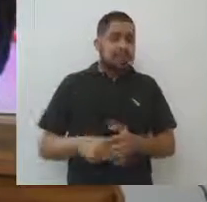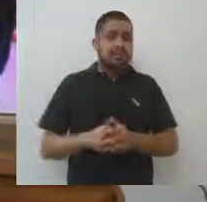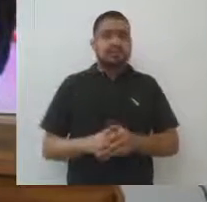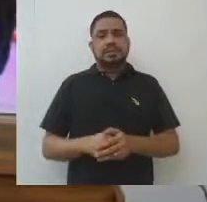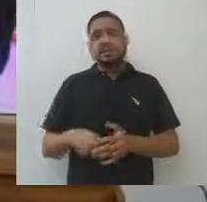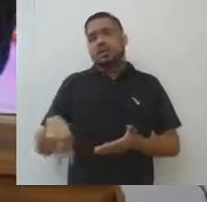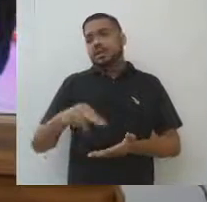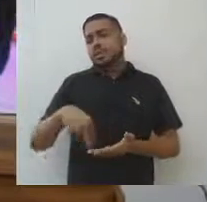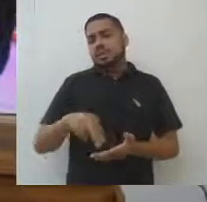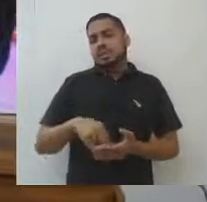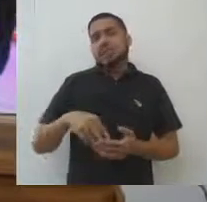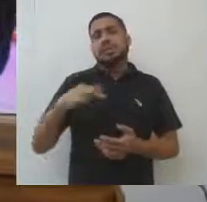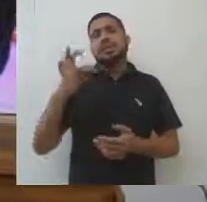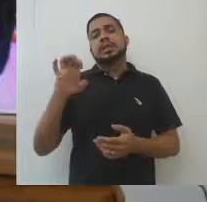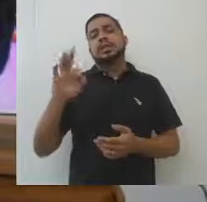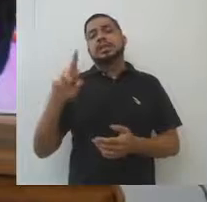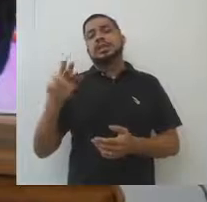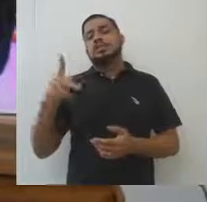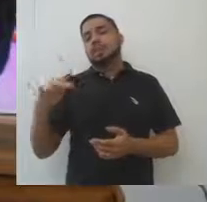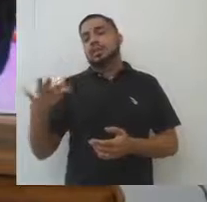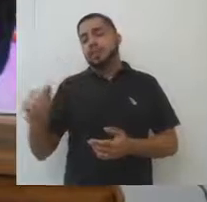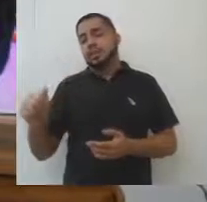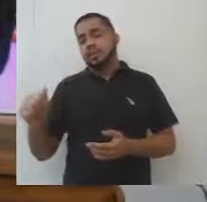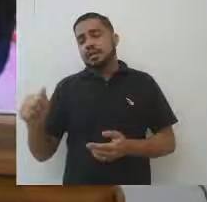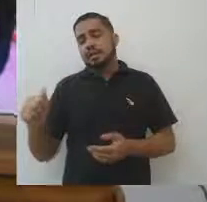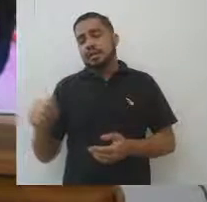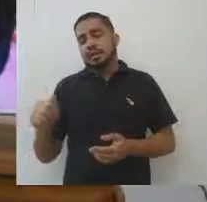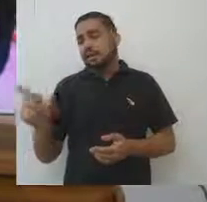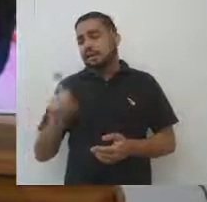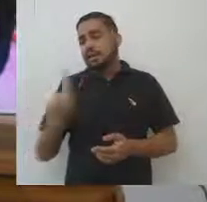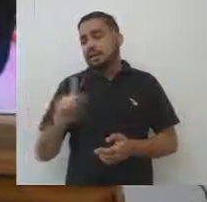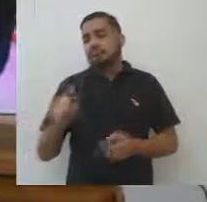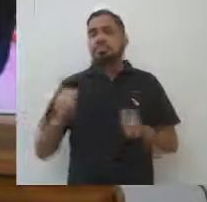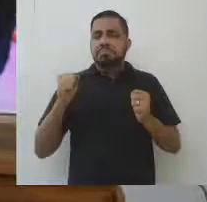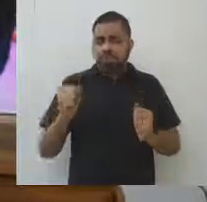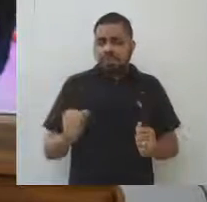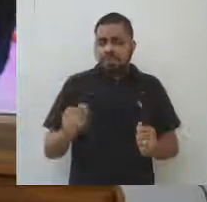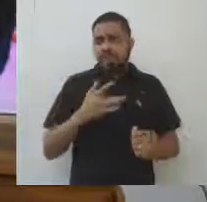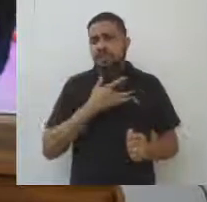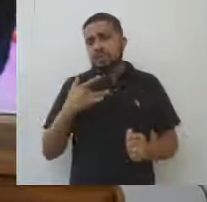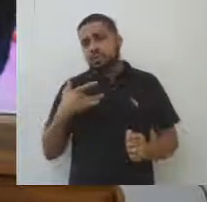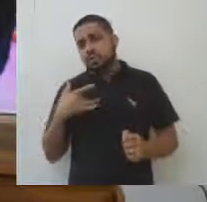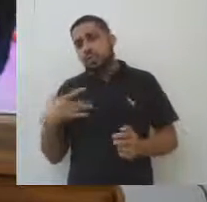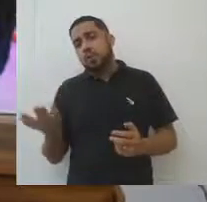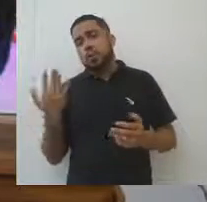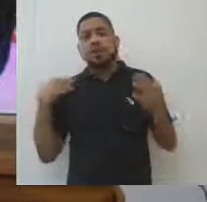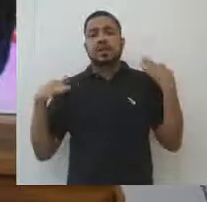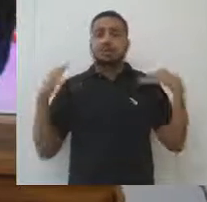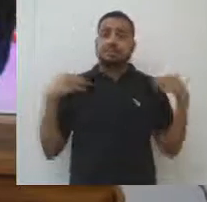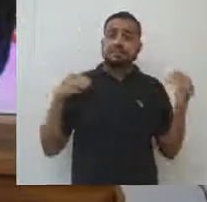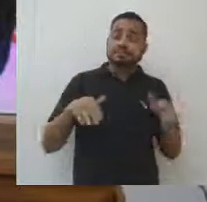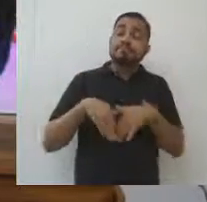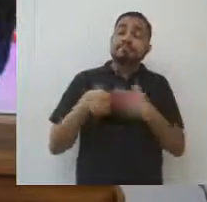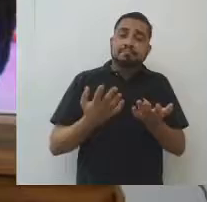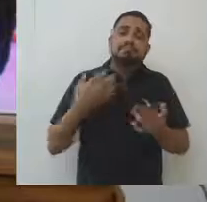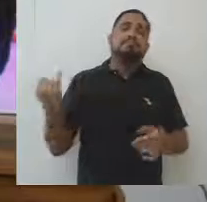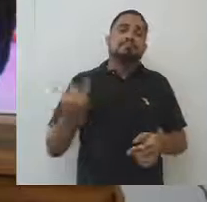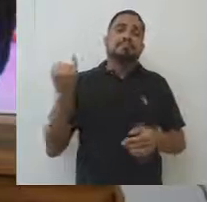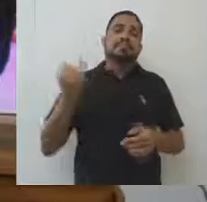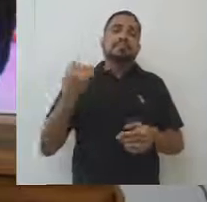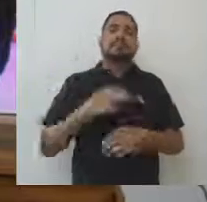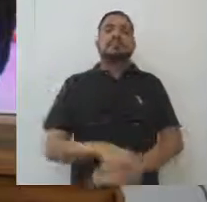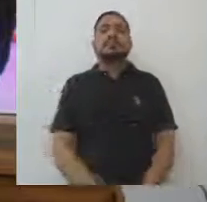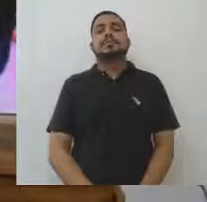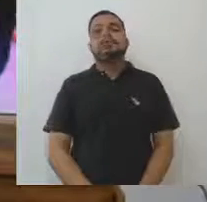a dança-terapia, que não foi abordada, que pode ser para a saúde ou para o lazer. Então, é importante isso